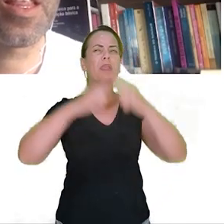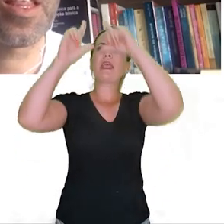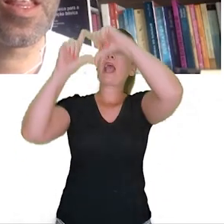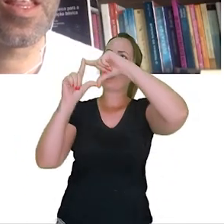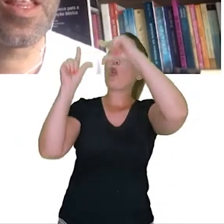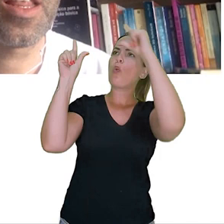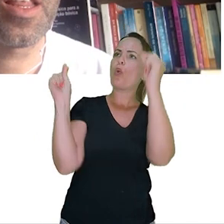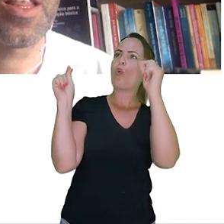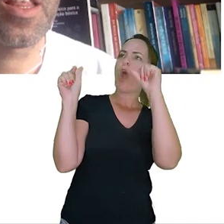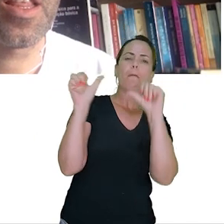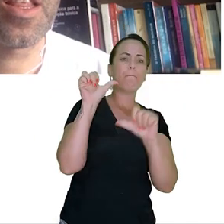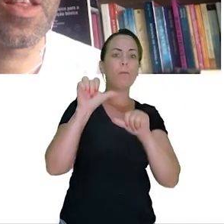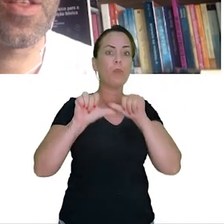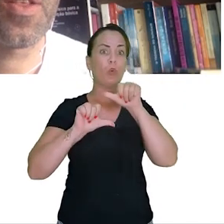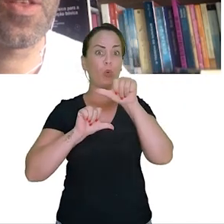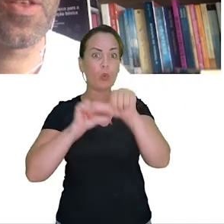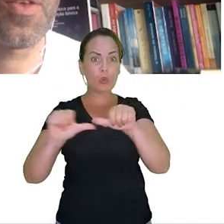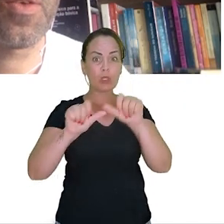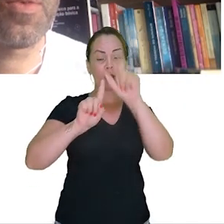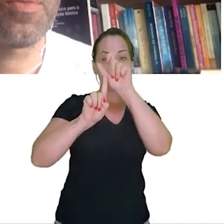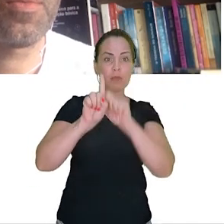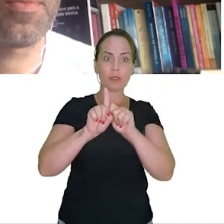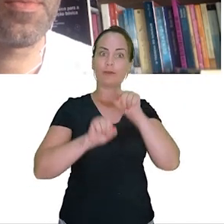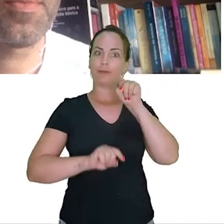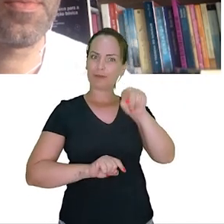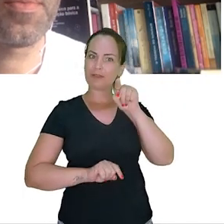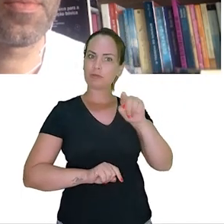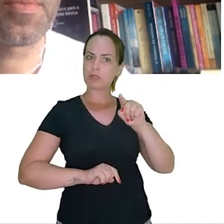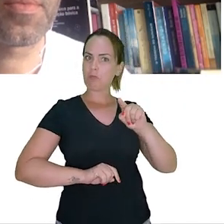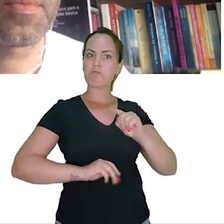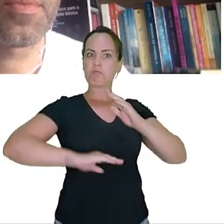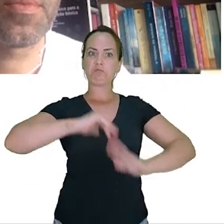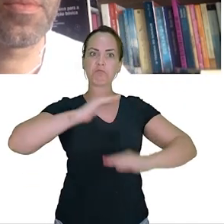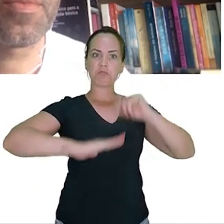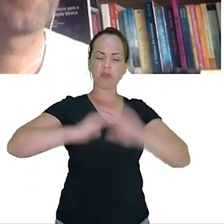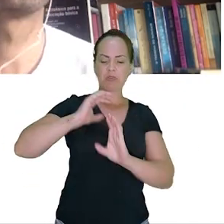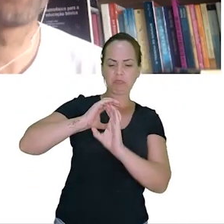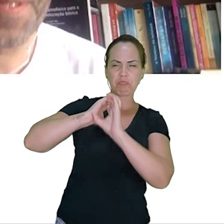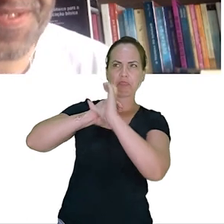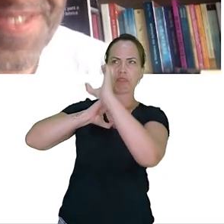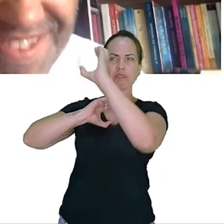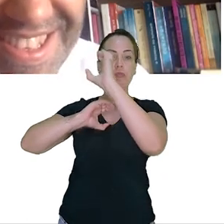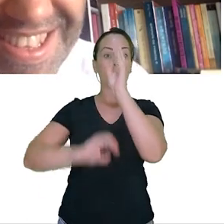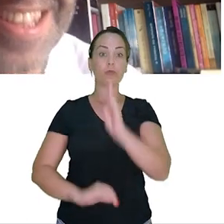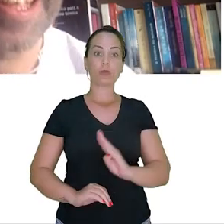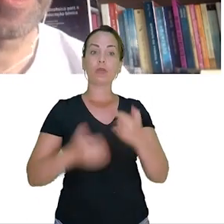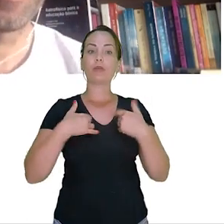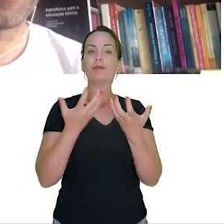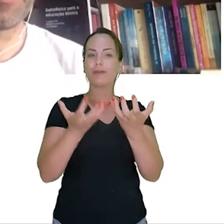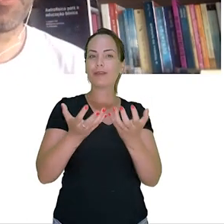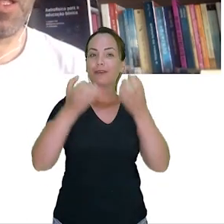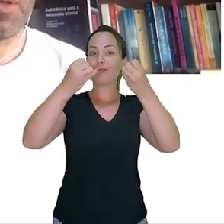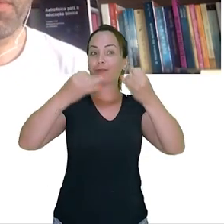que que a Lua muda ao longo do mês? Né? Você que é um grande astrofísico brasileiro, eu gostaria que